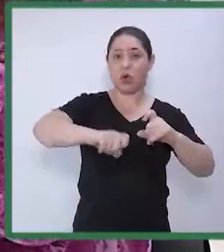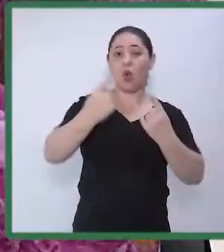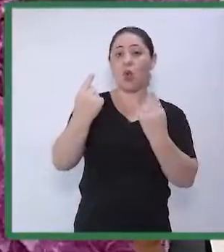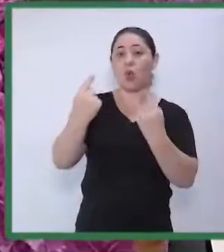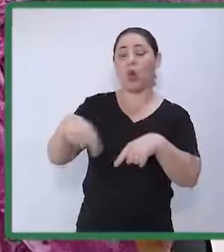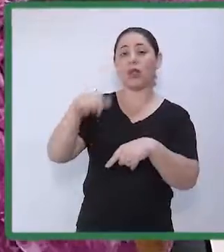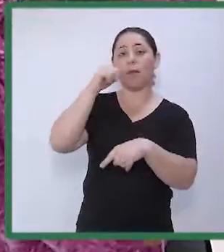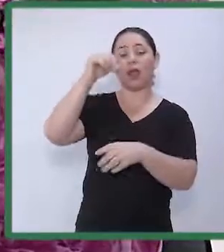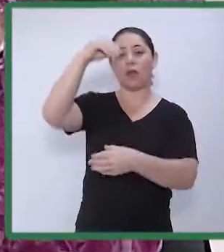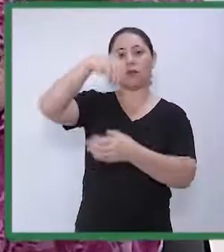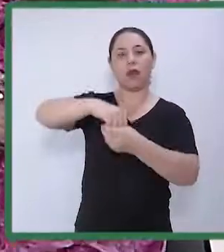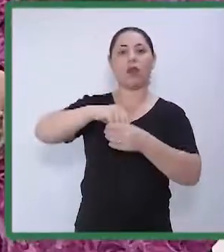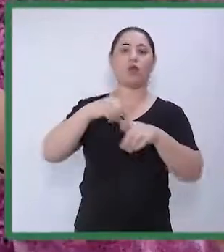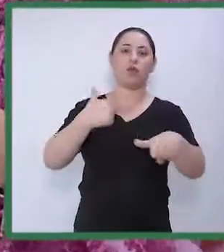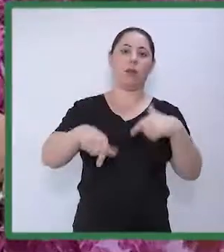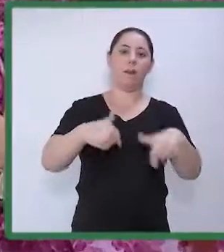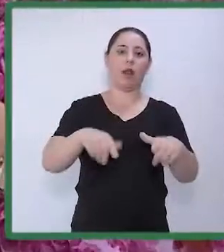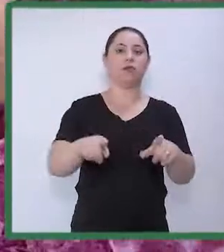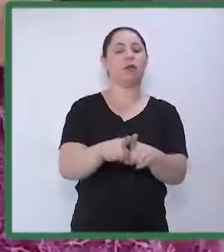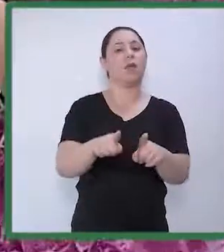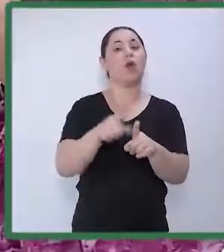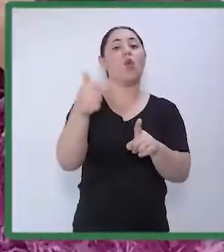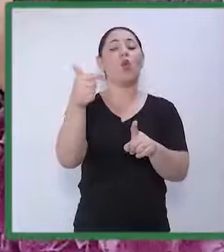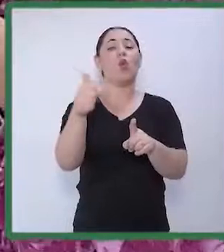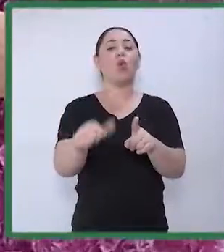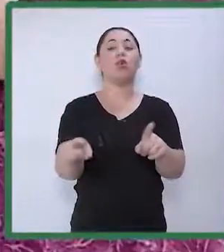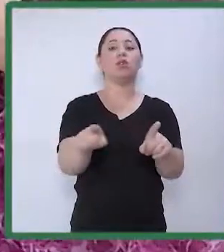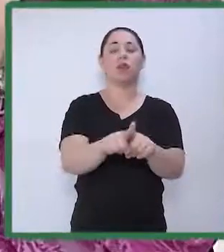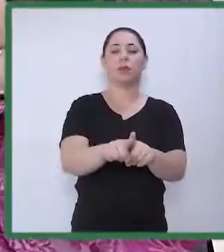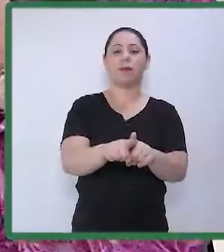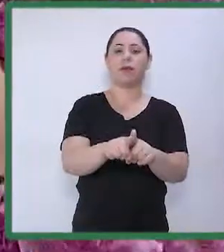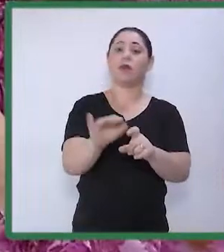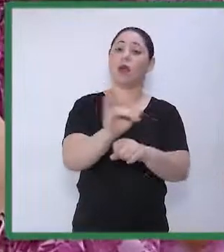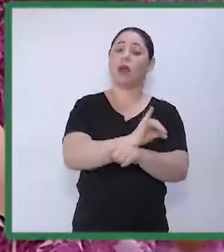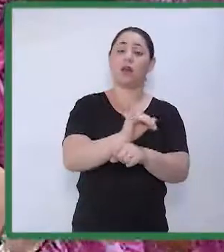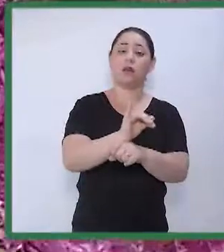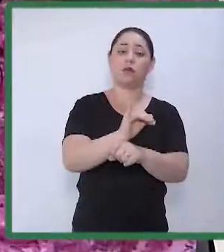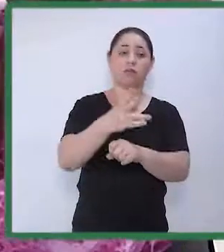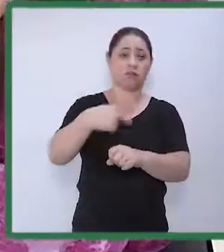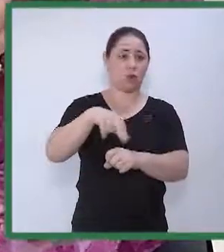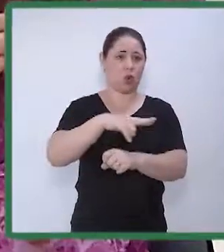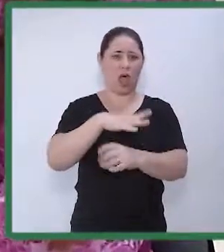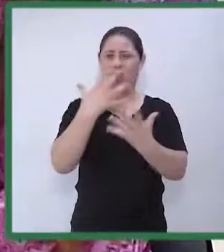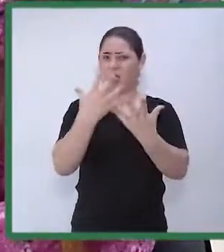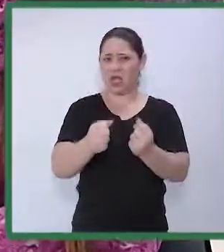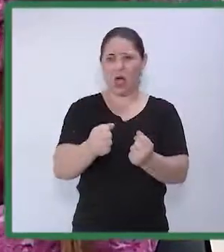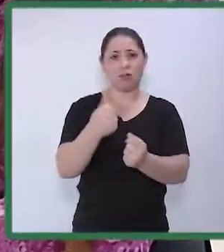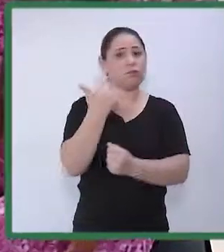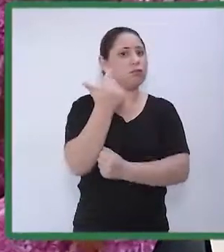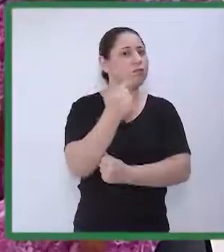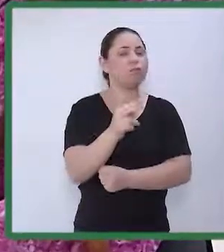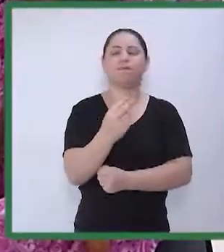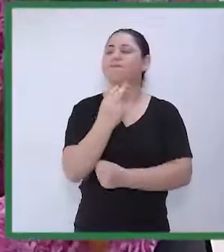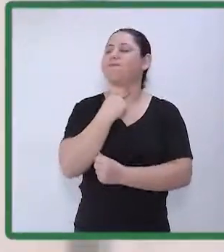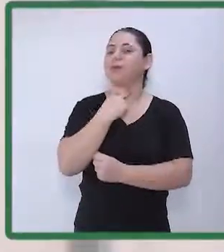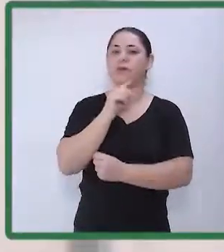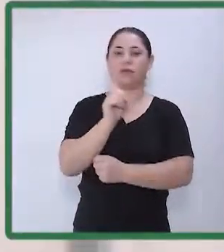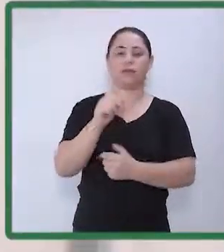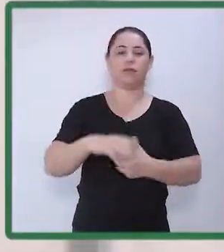Sexual contra as mulheres no ambiente de trabalho, que é uma outra atitude que é inadmissível,